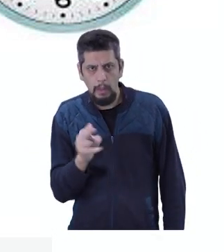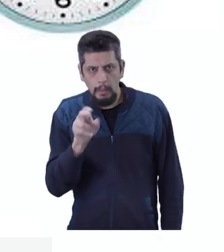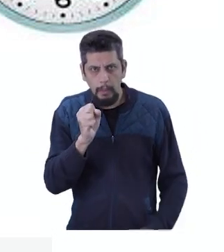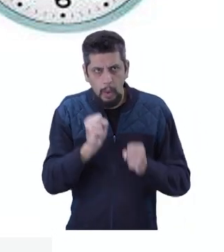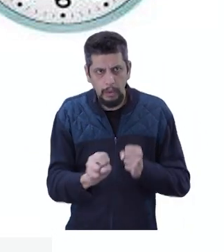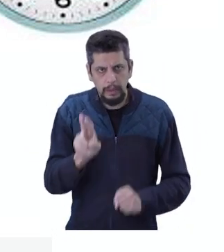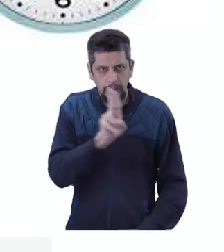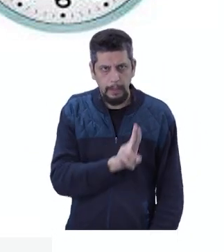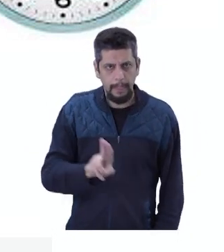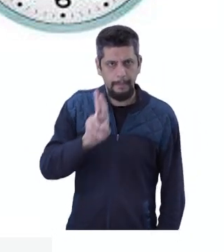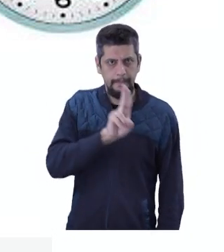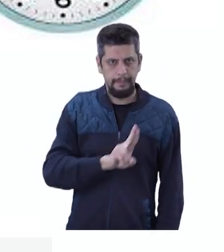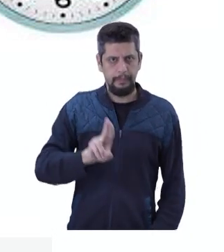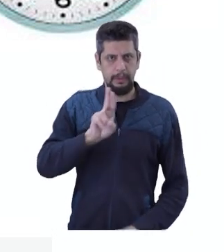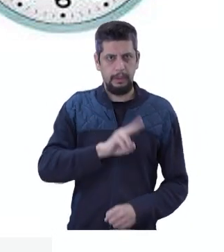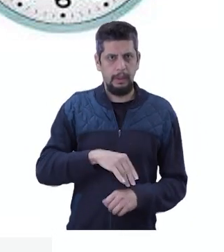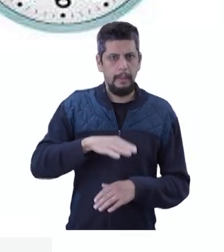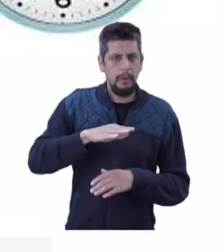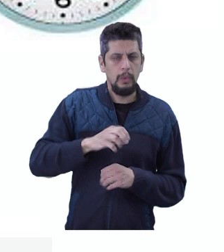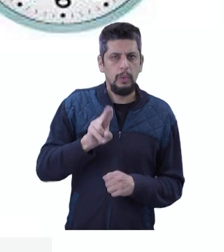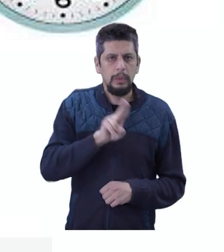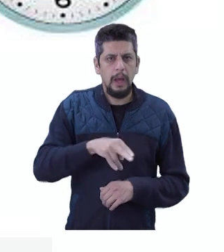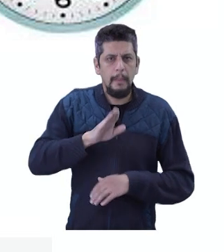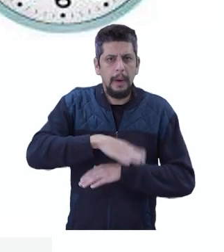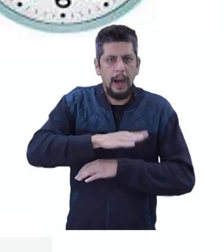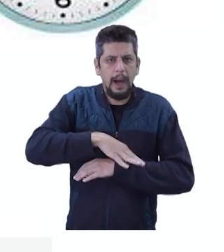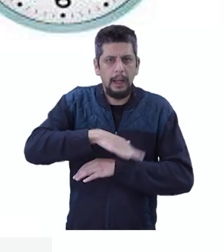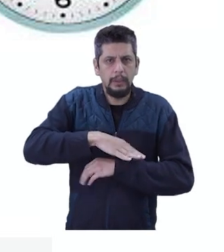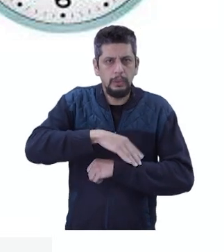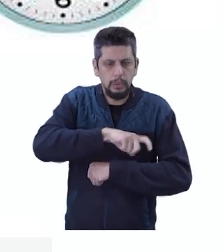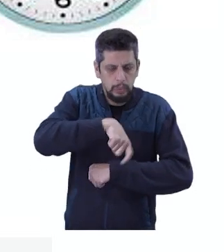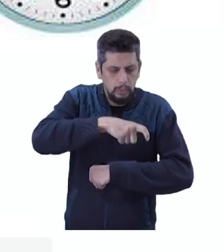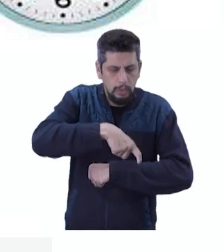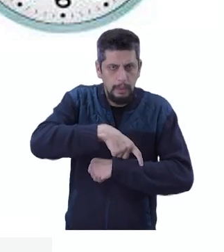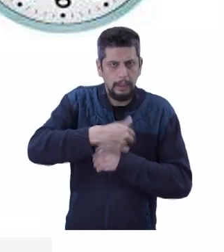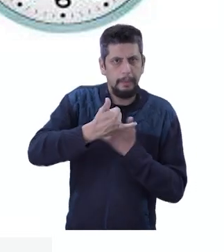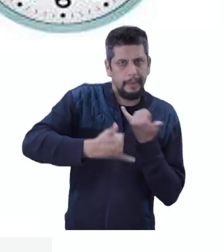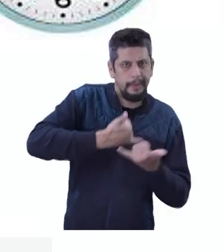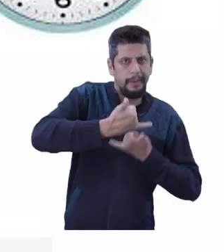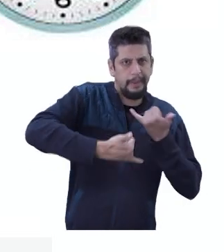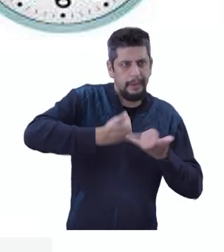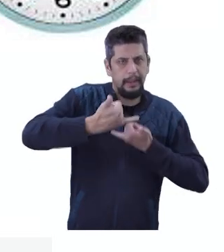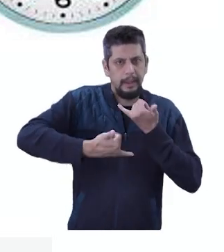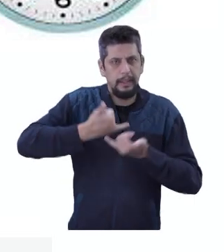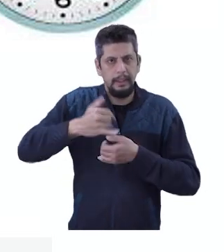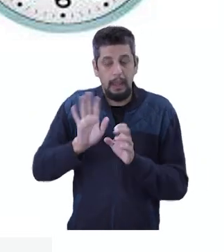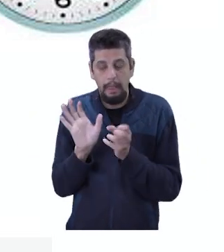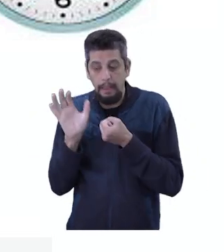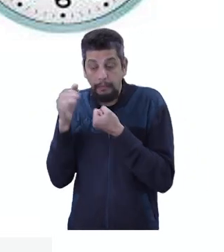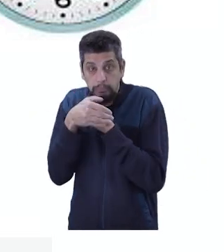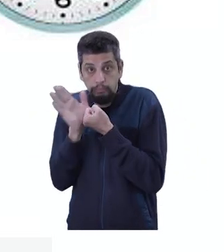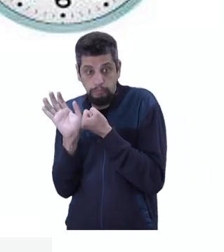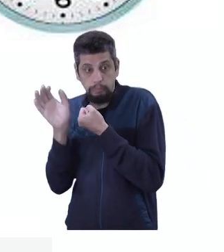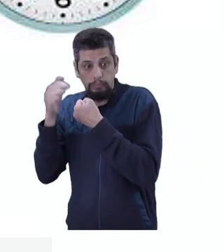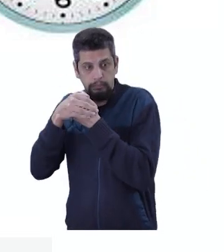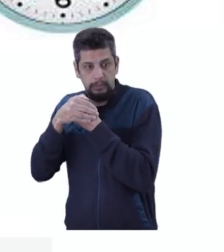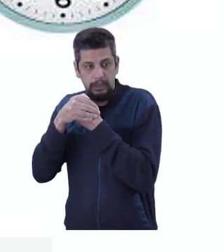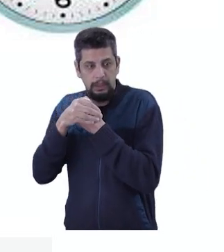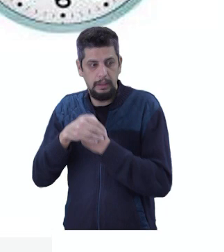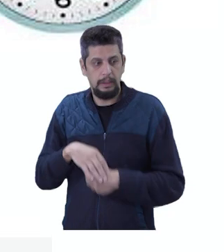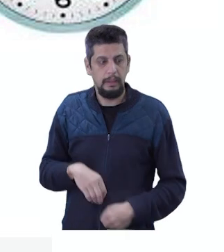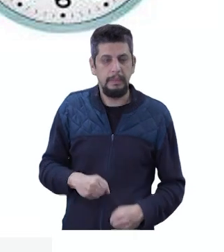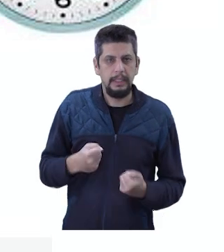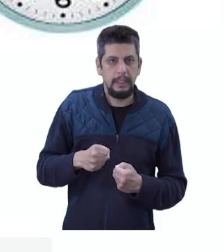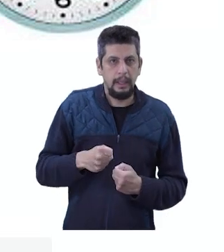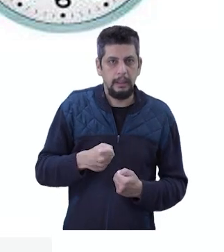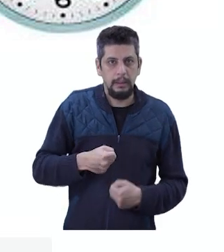pode utilizar também os números para... A gente usa mais os números quando a gente vai brincar. Uhum. Uma brincadeira, né? Pique-esconde, por exemplo, né?